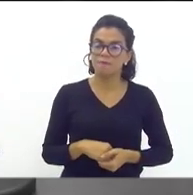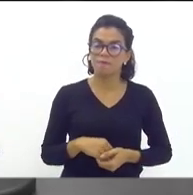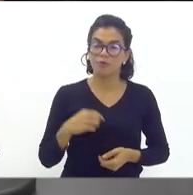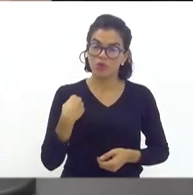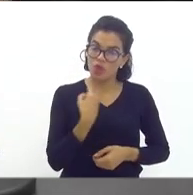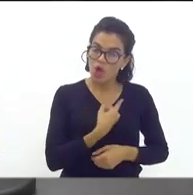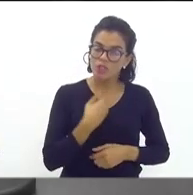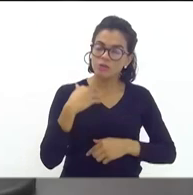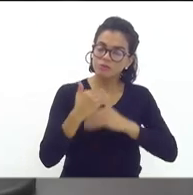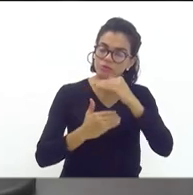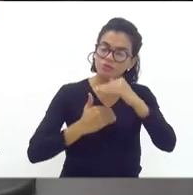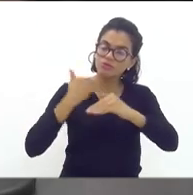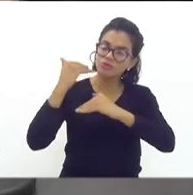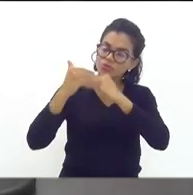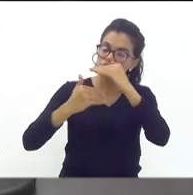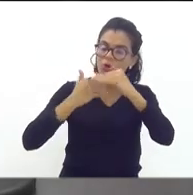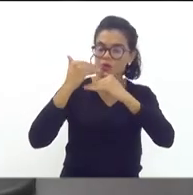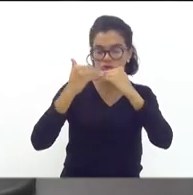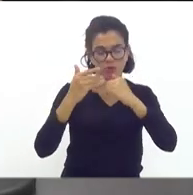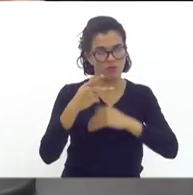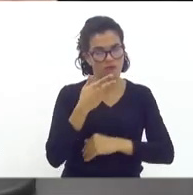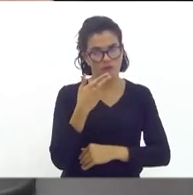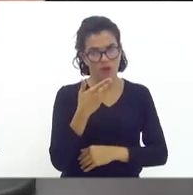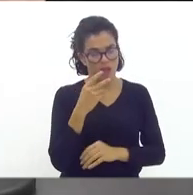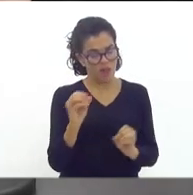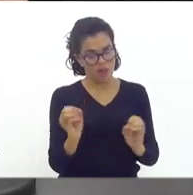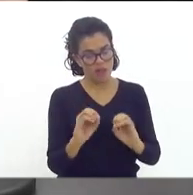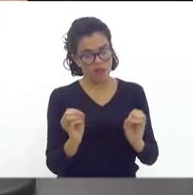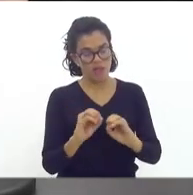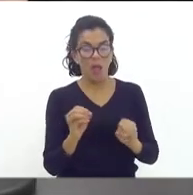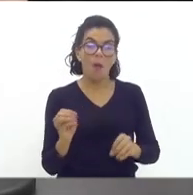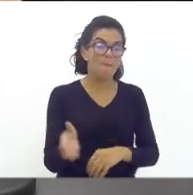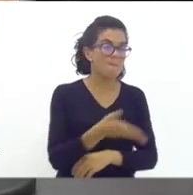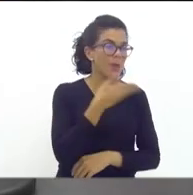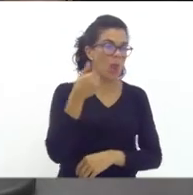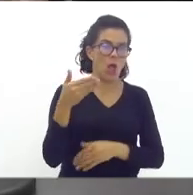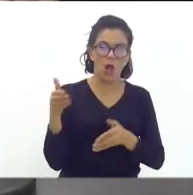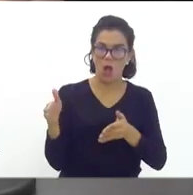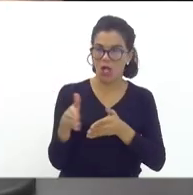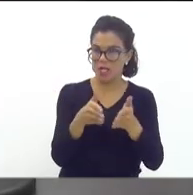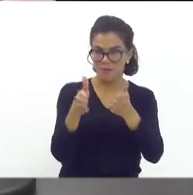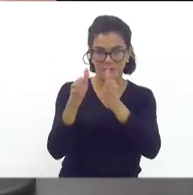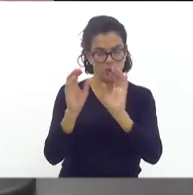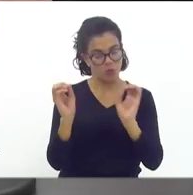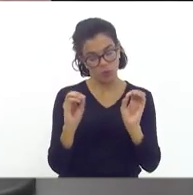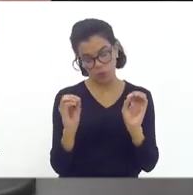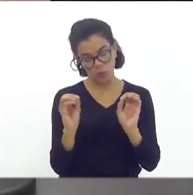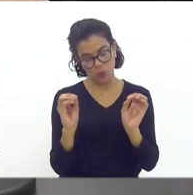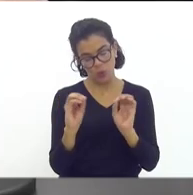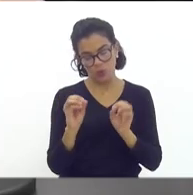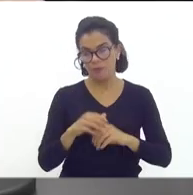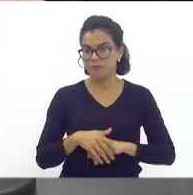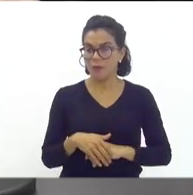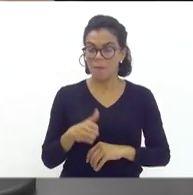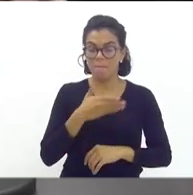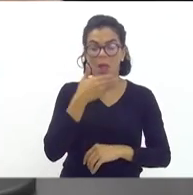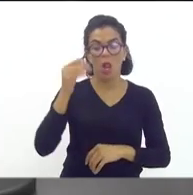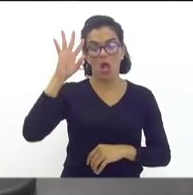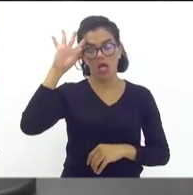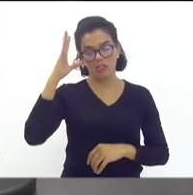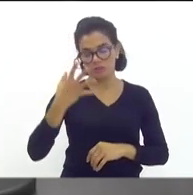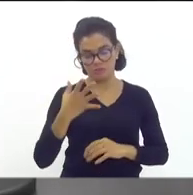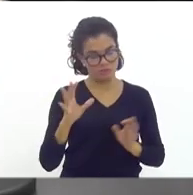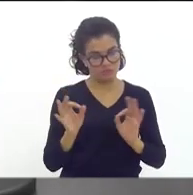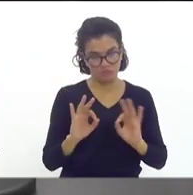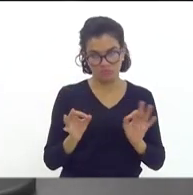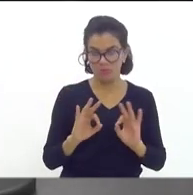construindo um caminho eu não tô dizendo que esse é o melhor caminho e isso foi um início